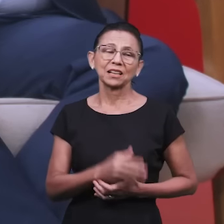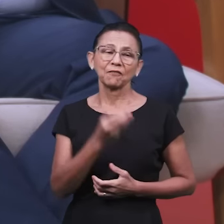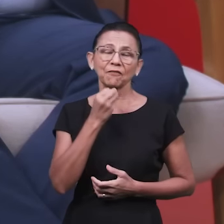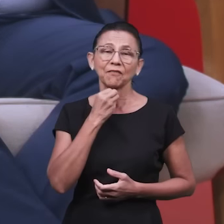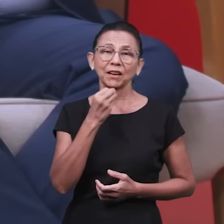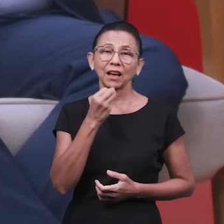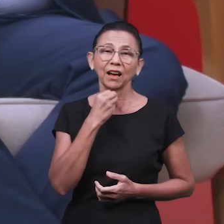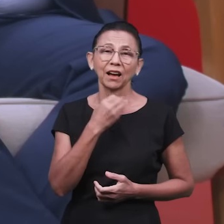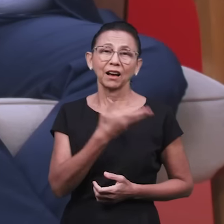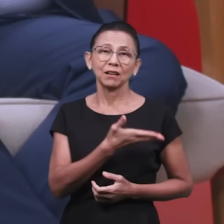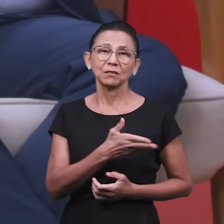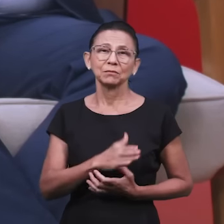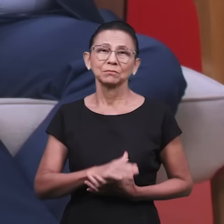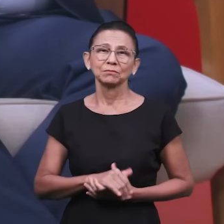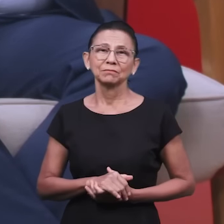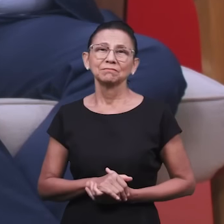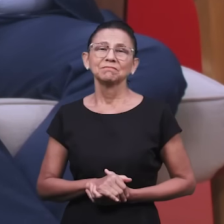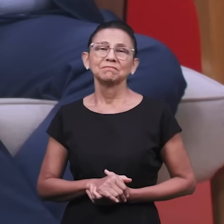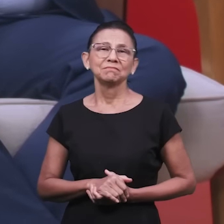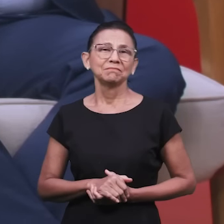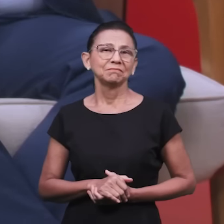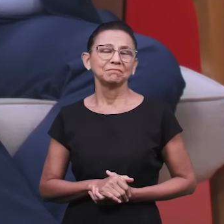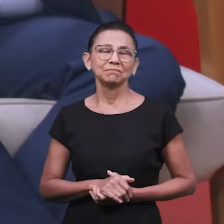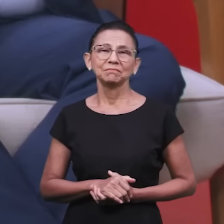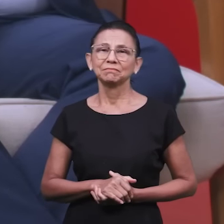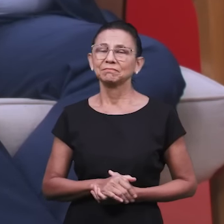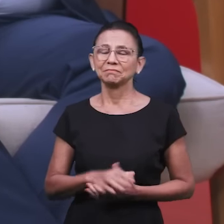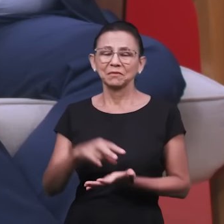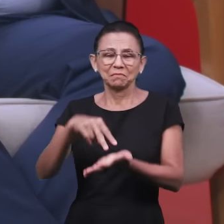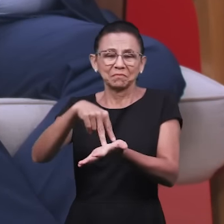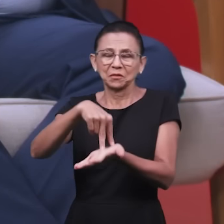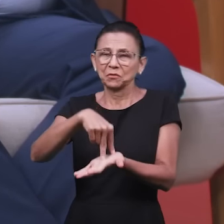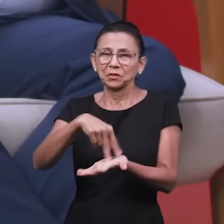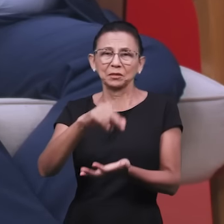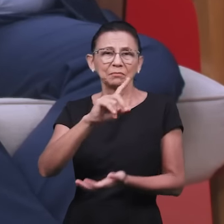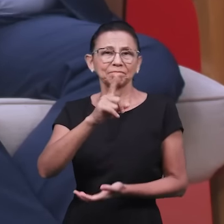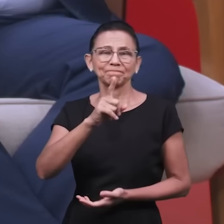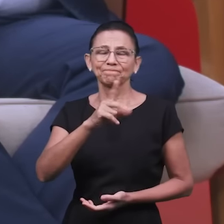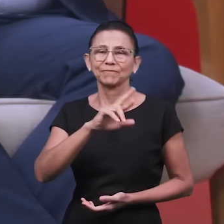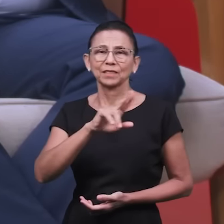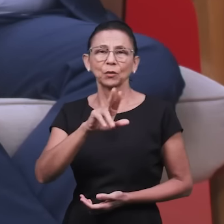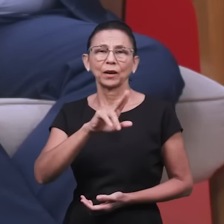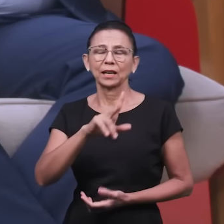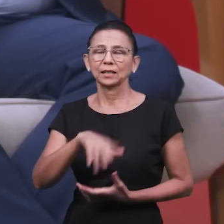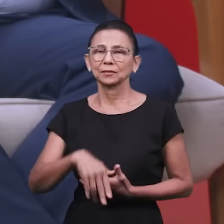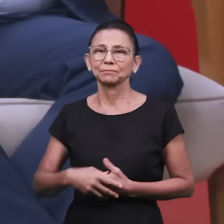fundamento frágil, um fundamento sem alicerce, sem nada. Porque